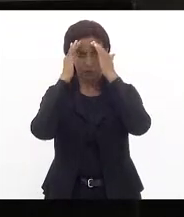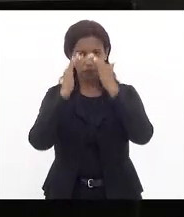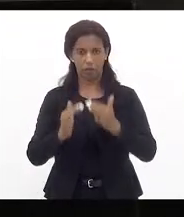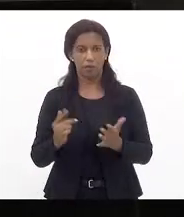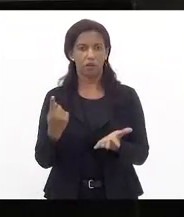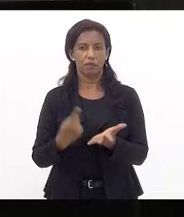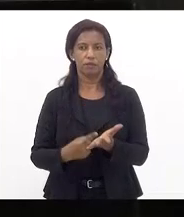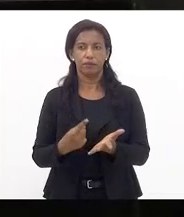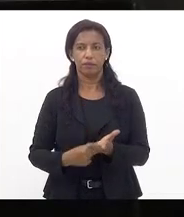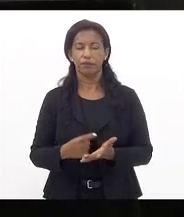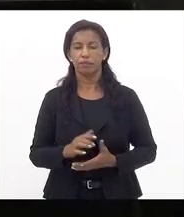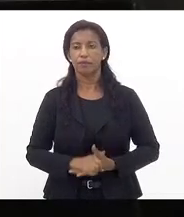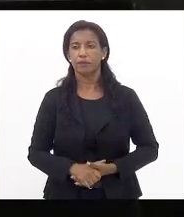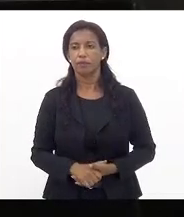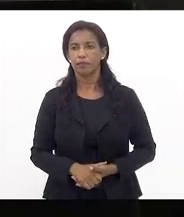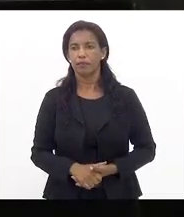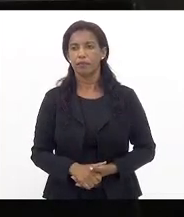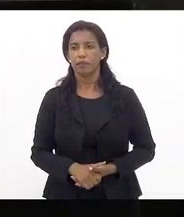acordos.